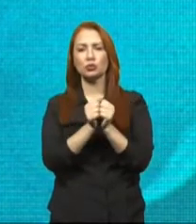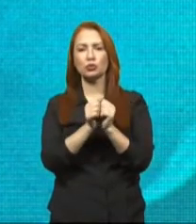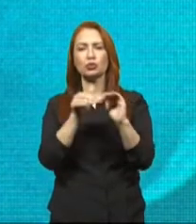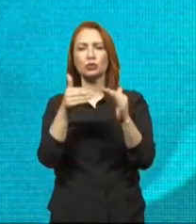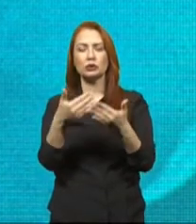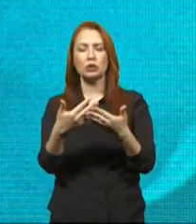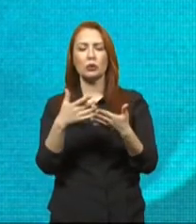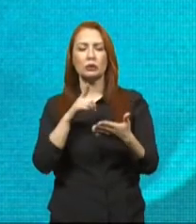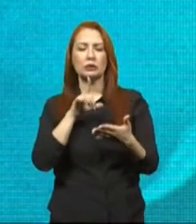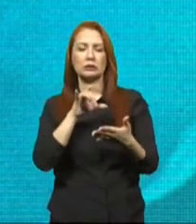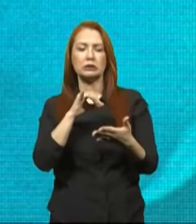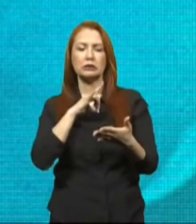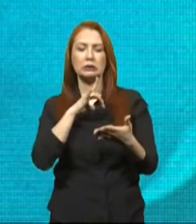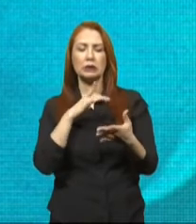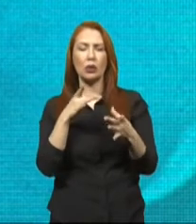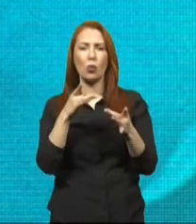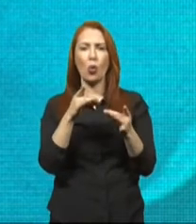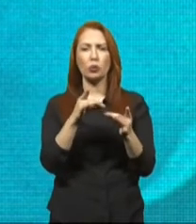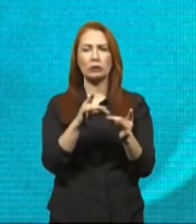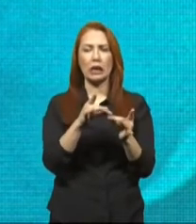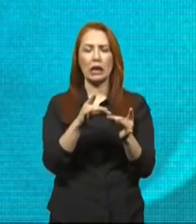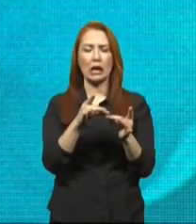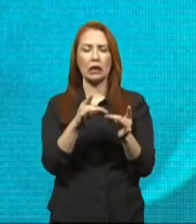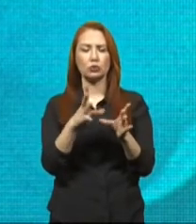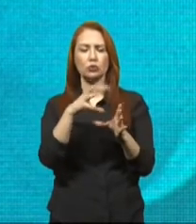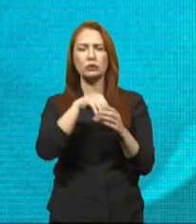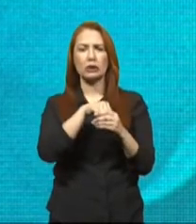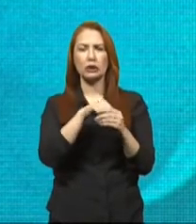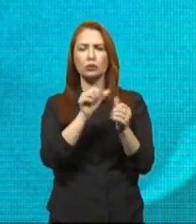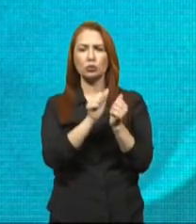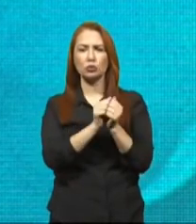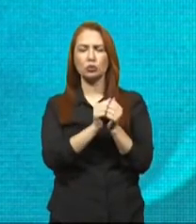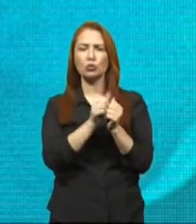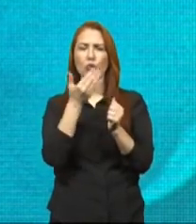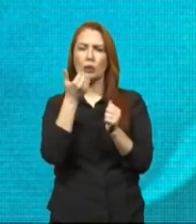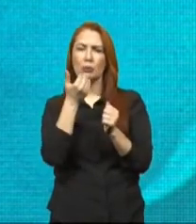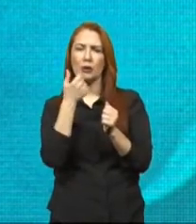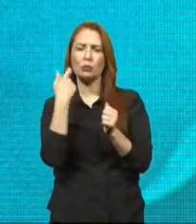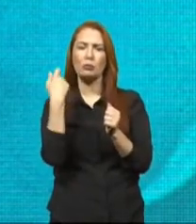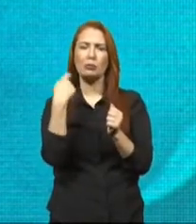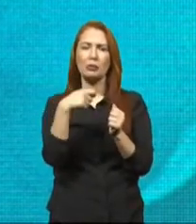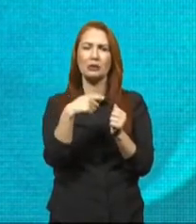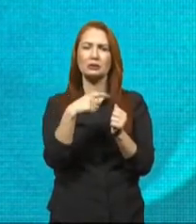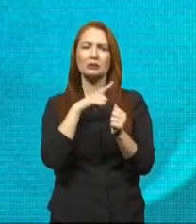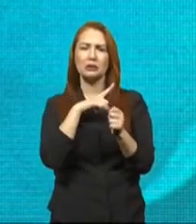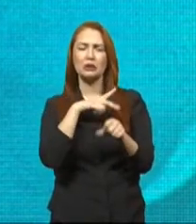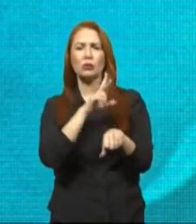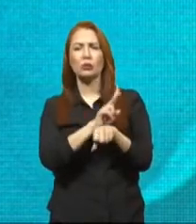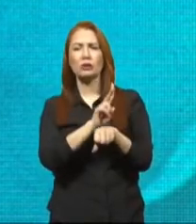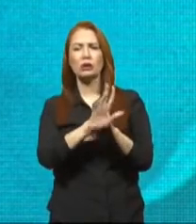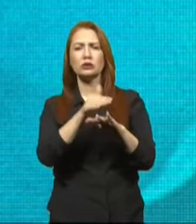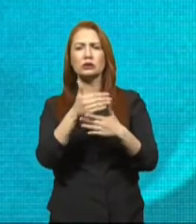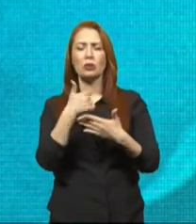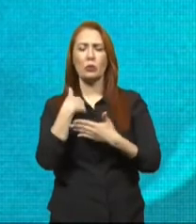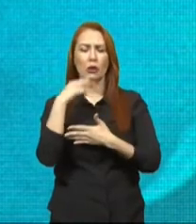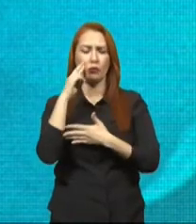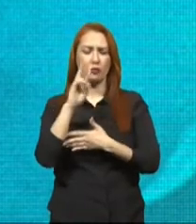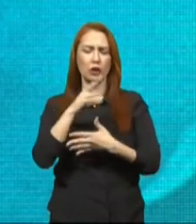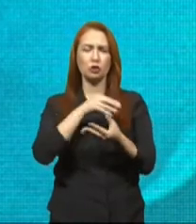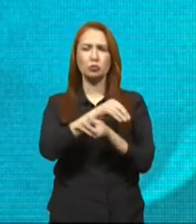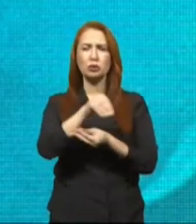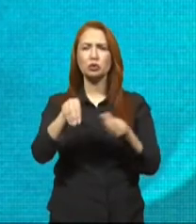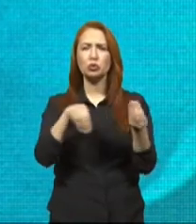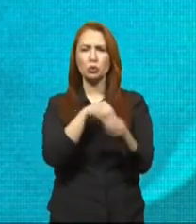para proteger o alimento, para garantir que ele vai chegar em condições de se alimentar. Então a gente vê essa mistura de materiais. Então, tanto